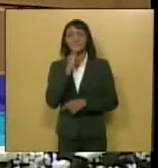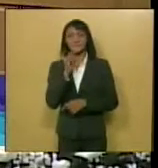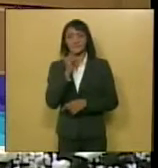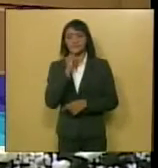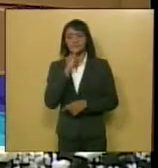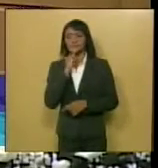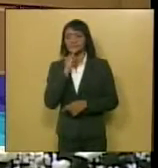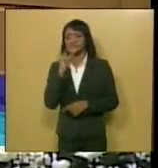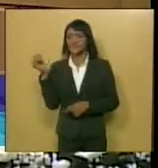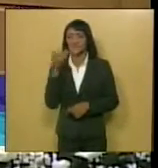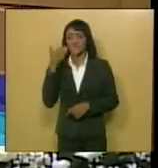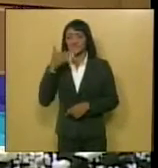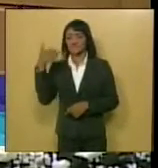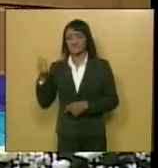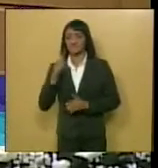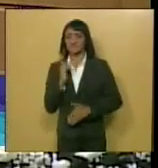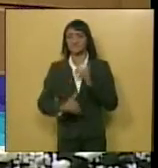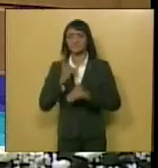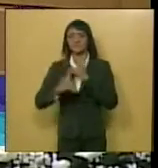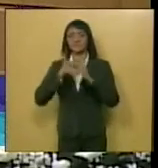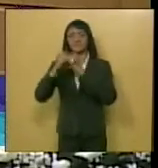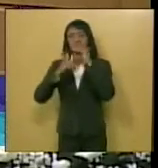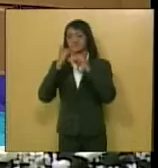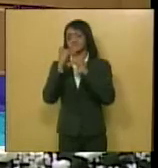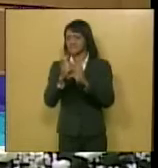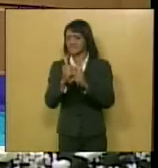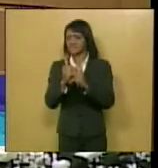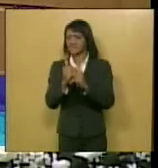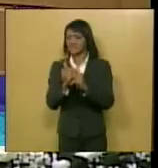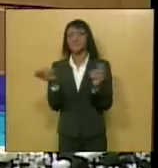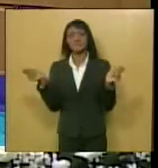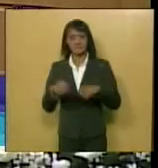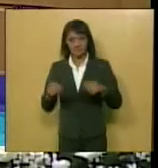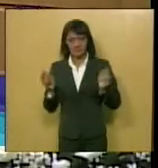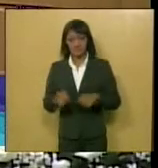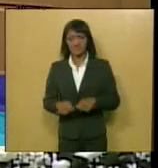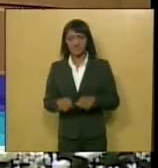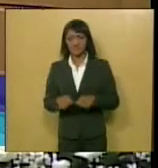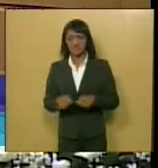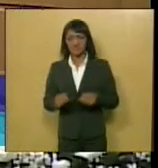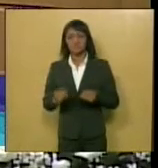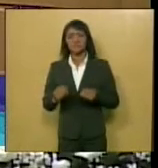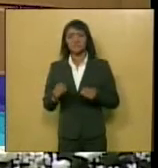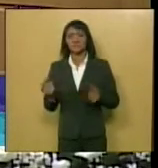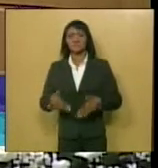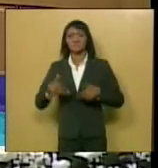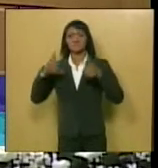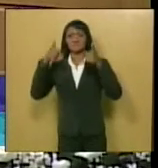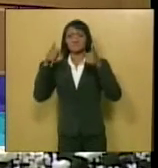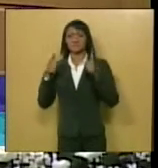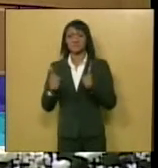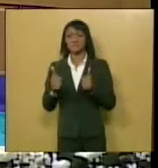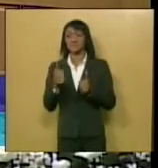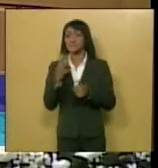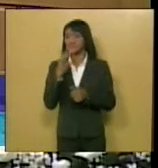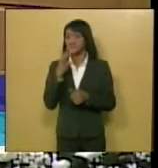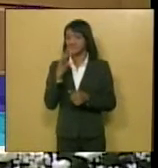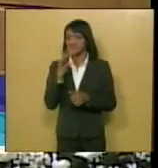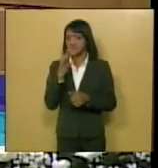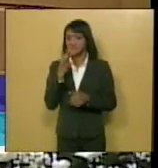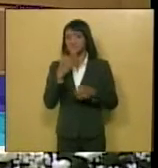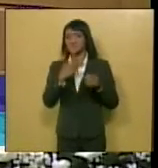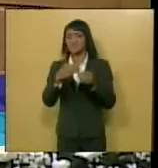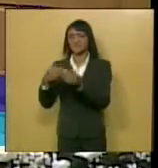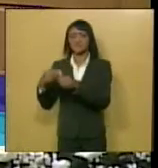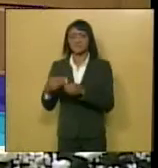para um maior estágio de desenvolvimento, permitindo uma maior visibilidade e reconhecimento do